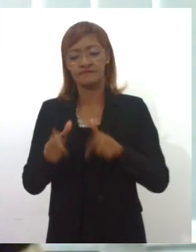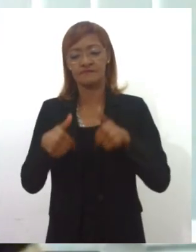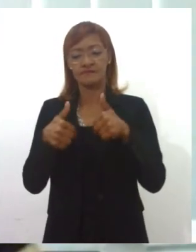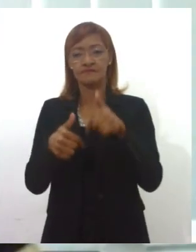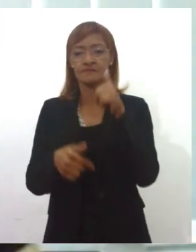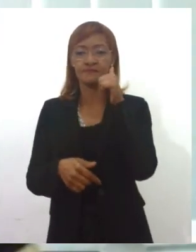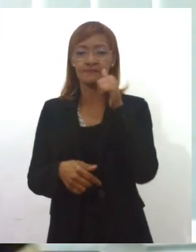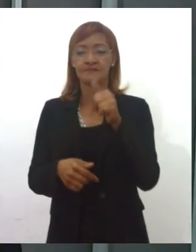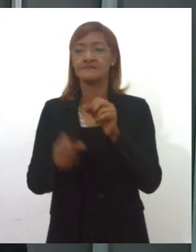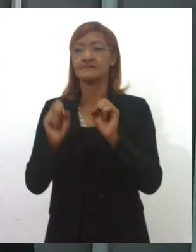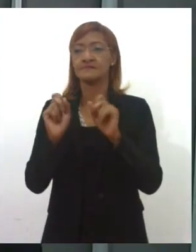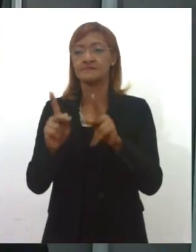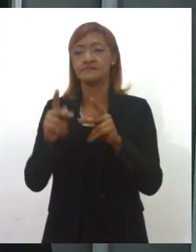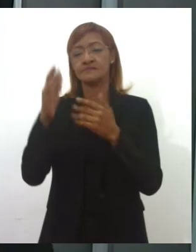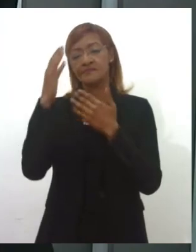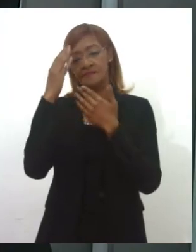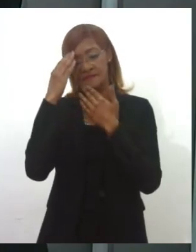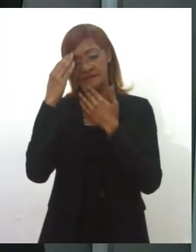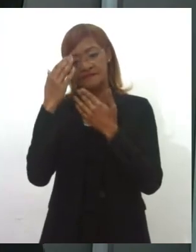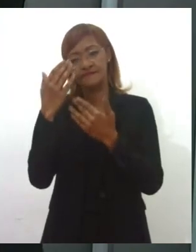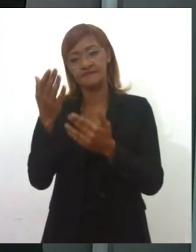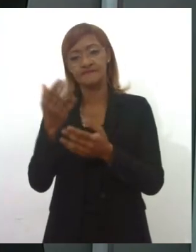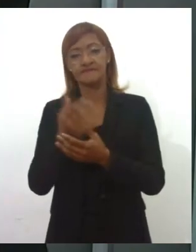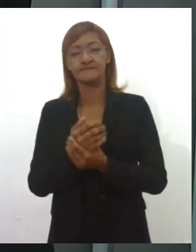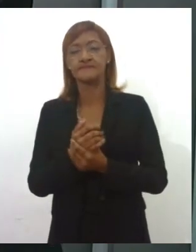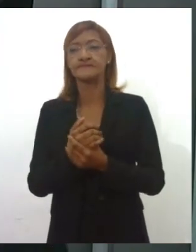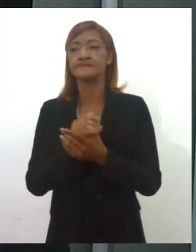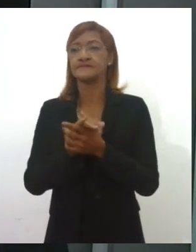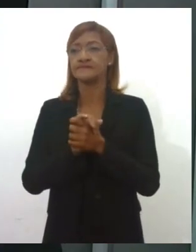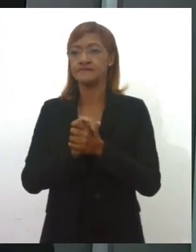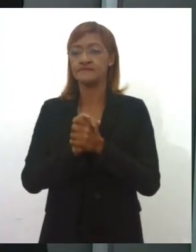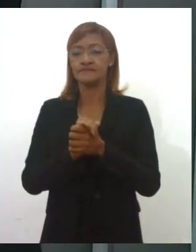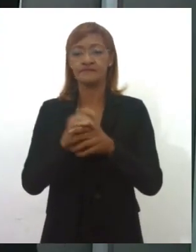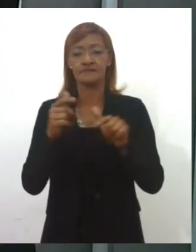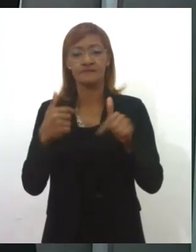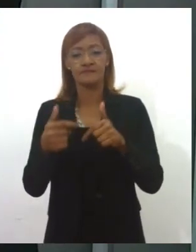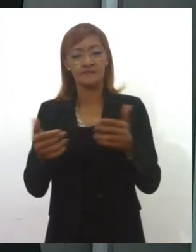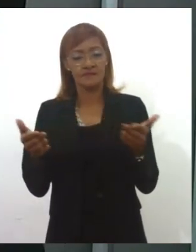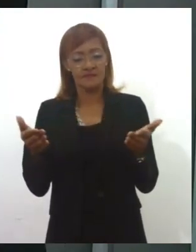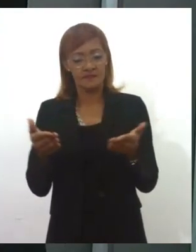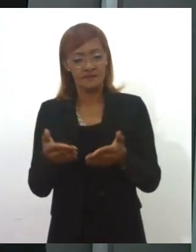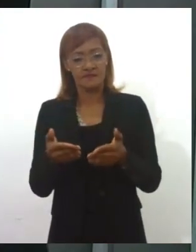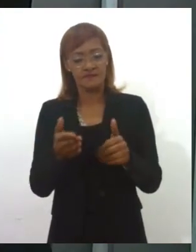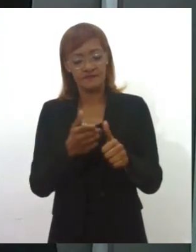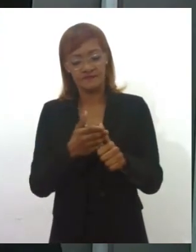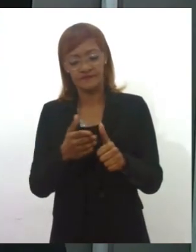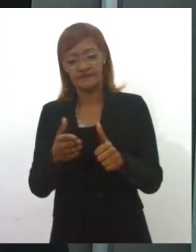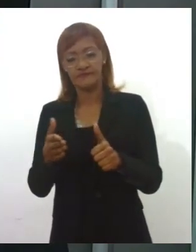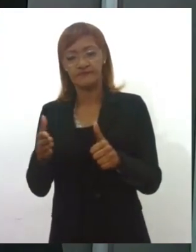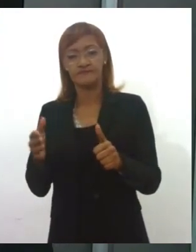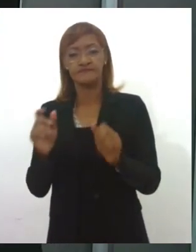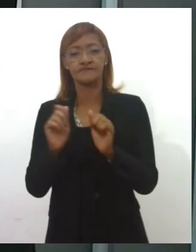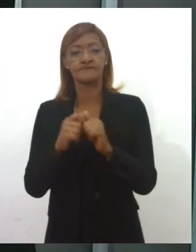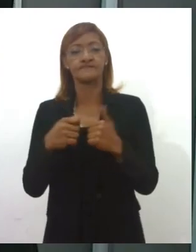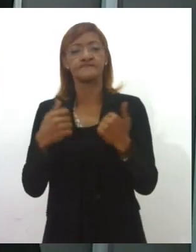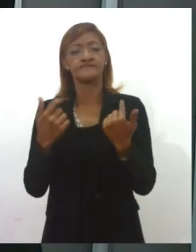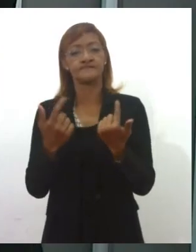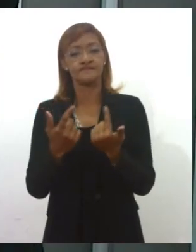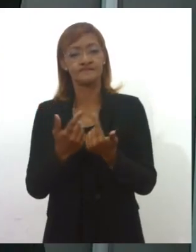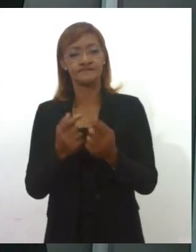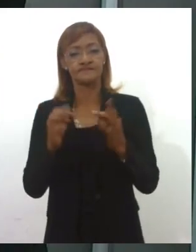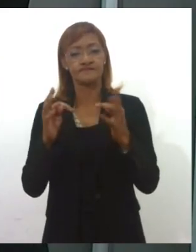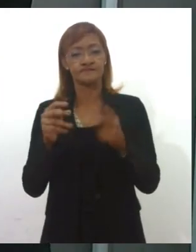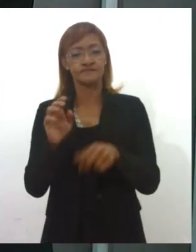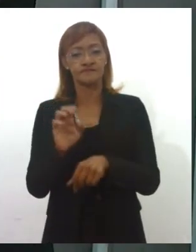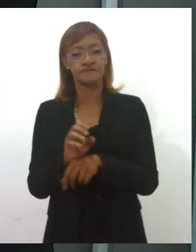Ok deputada Muito obrigado pela participação parabéns pelo trabalho que vem sendo desenvolvido pelo seu mandato na Assembleia Legislativa em todo